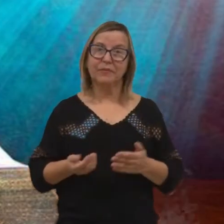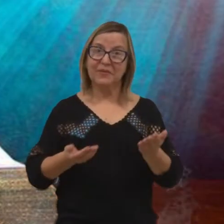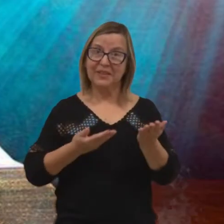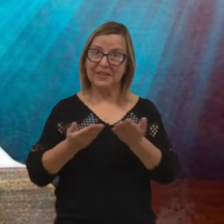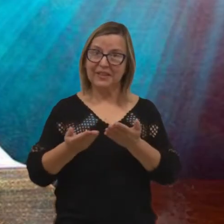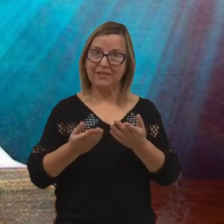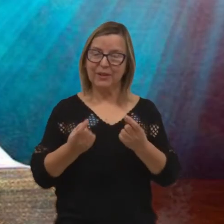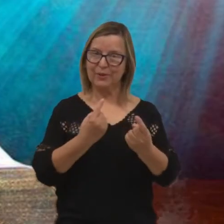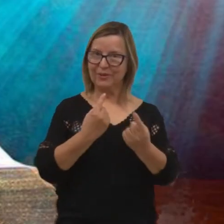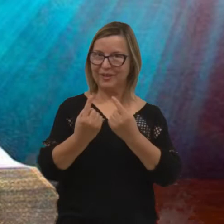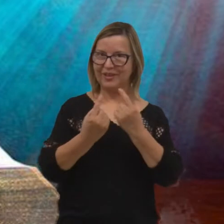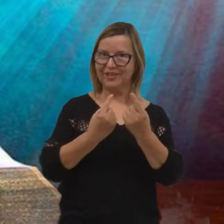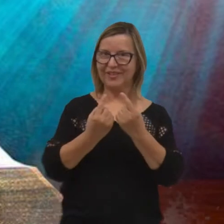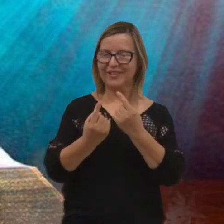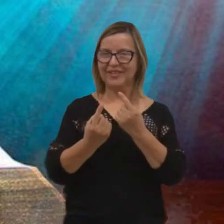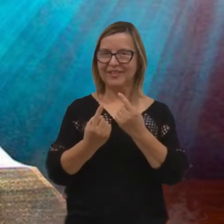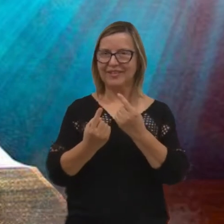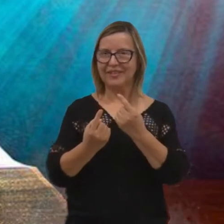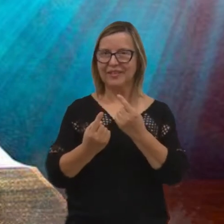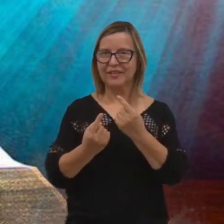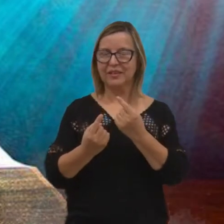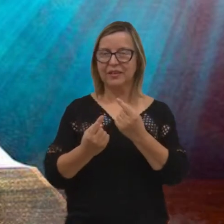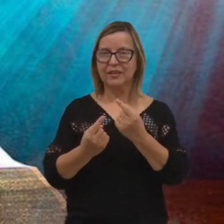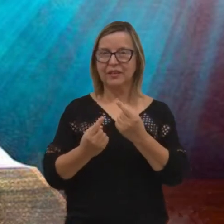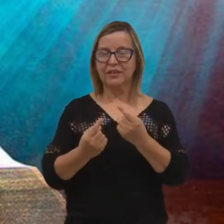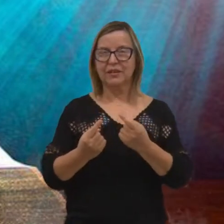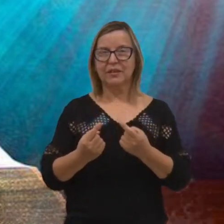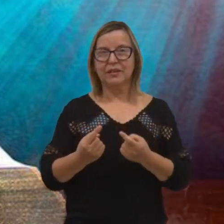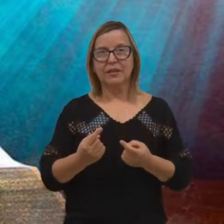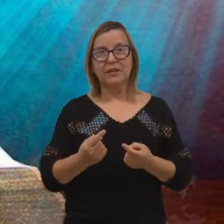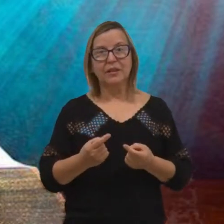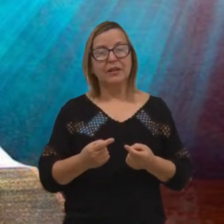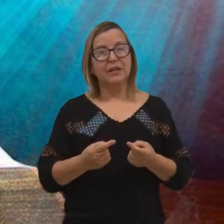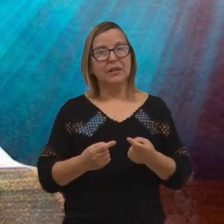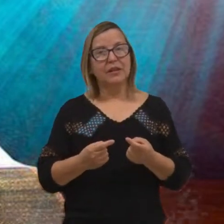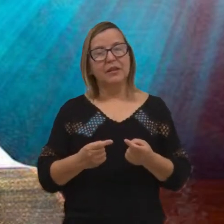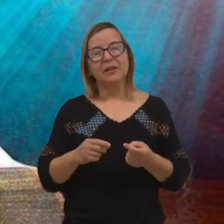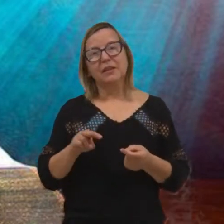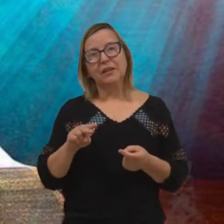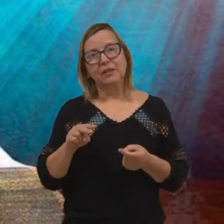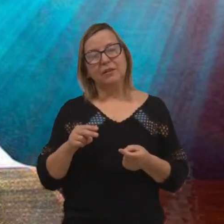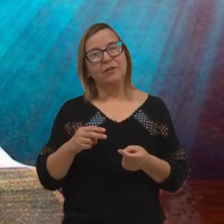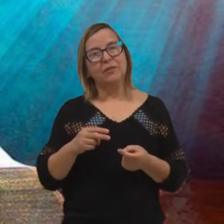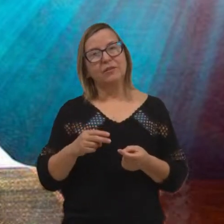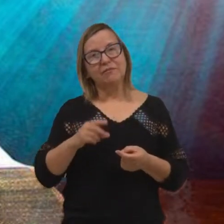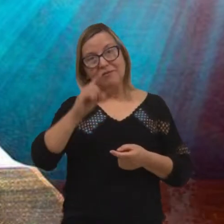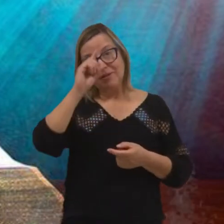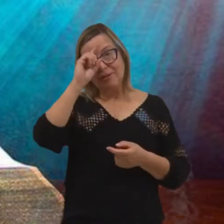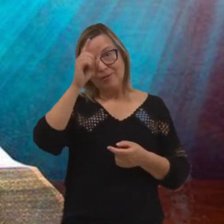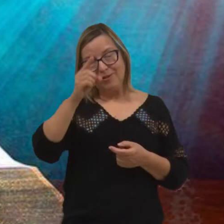Servi uns aos outros, cada um conforme o dom que recebeu, como bons